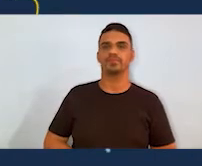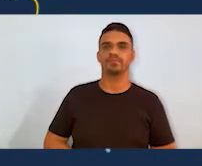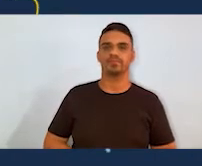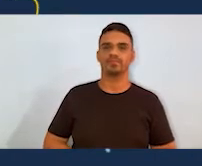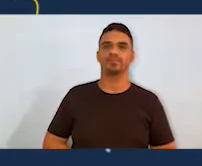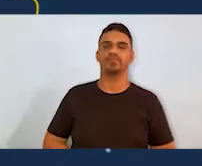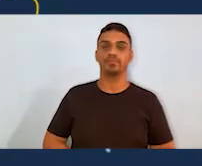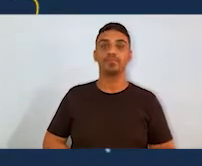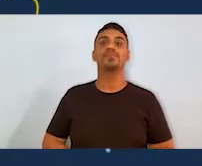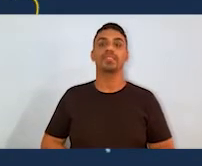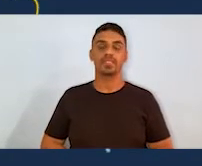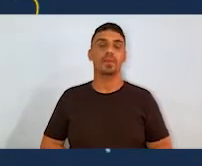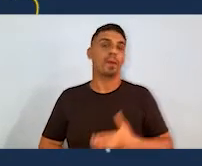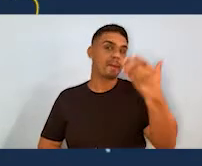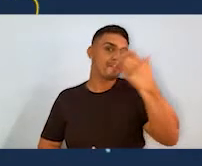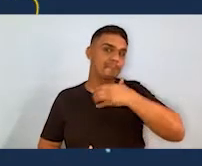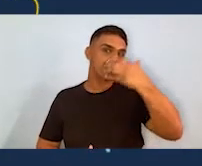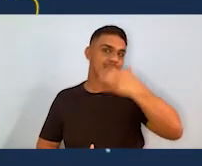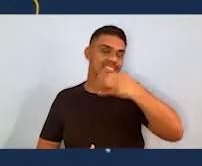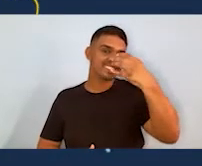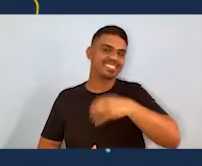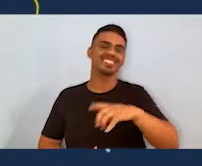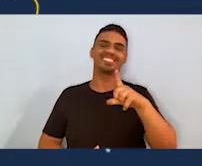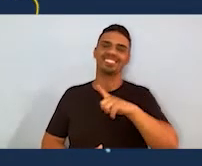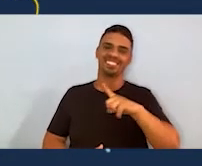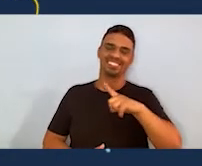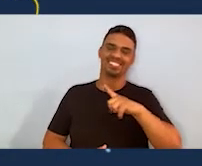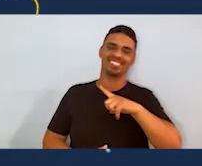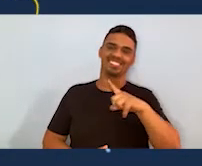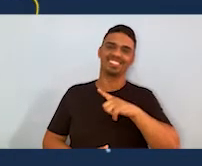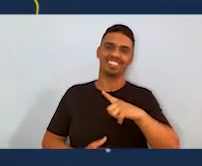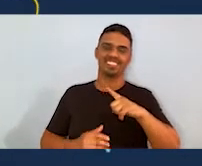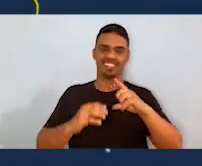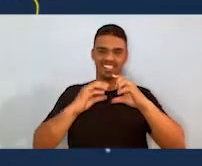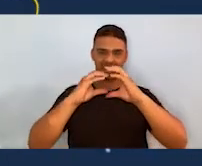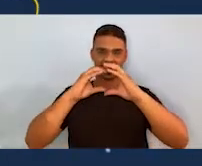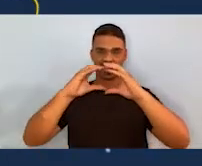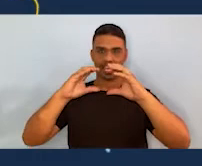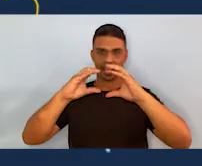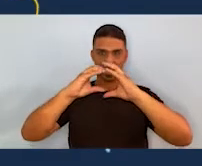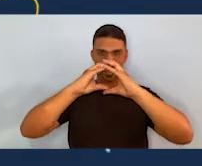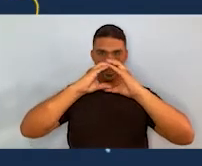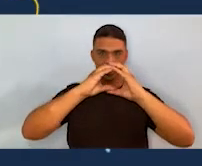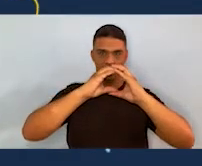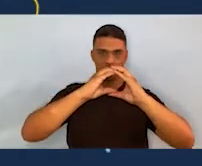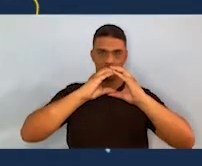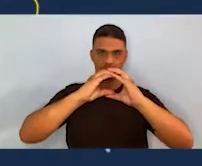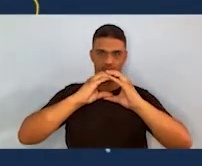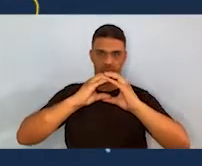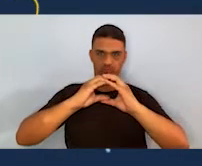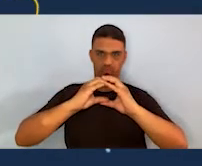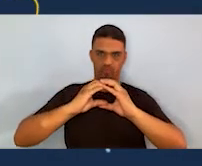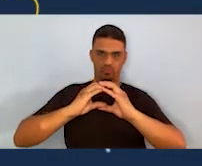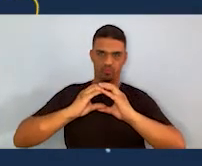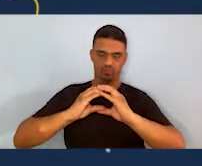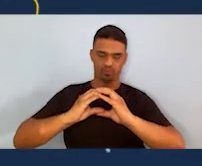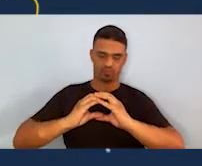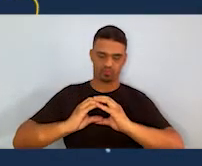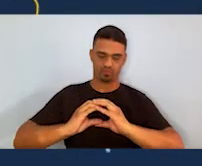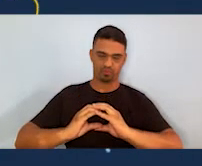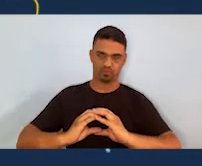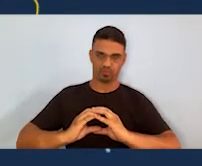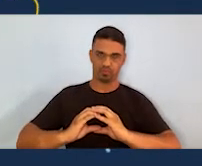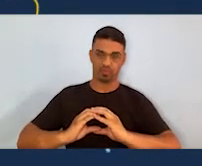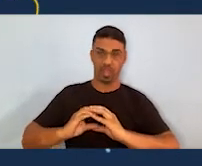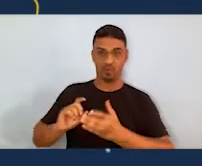Então, aqui, a maçãzinha ainda está descendo. Eu vou botar mais aqui. E